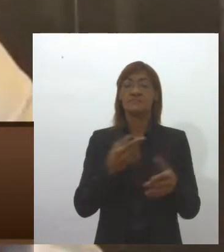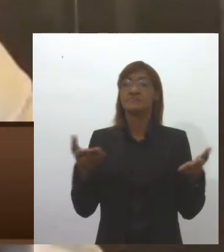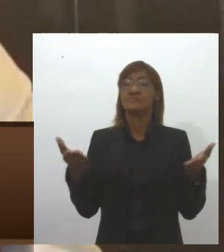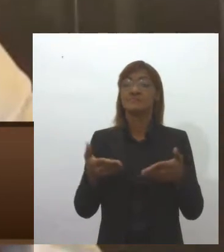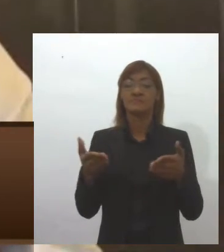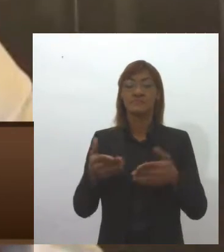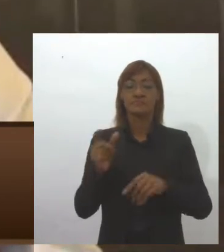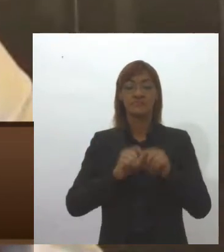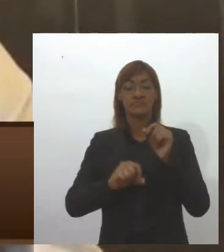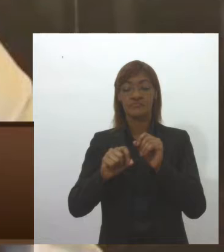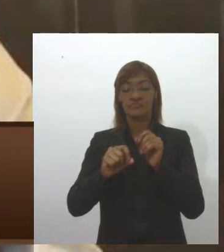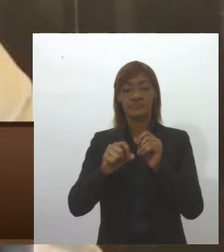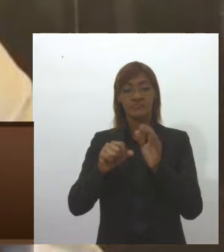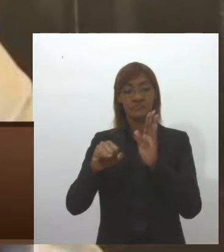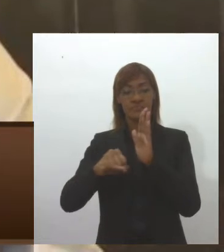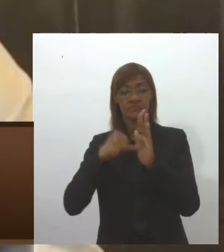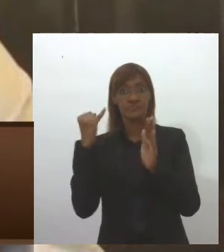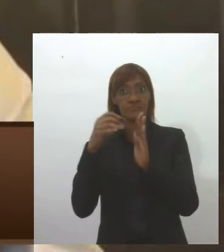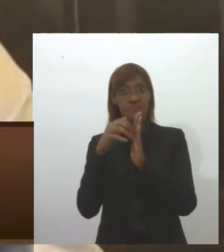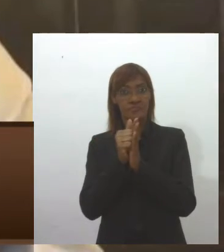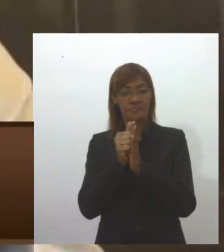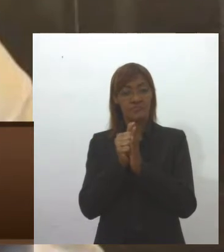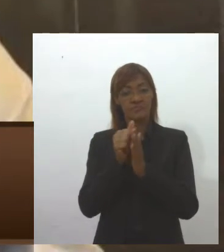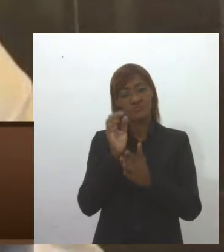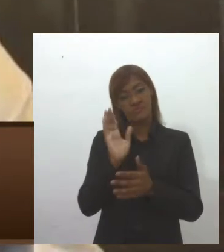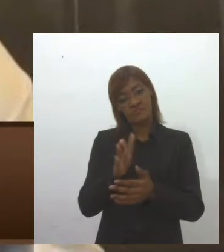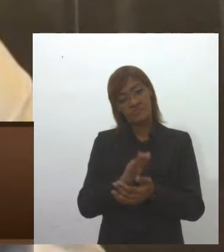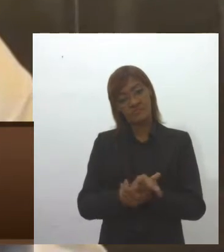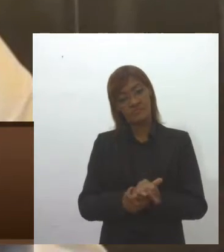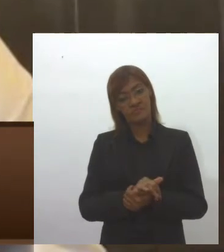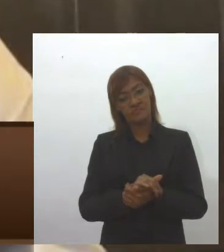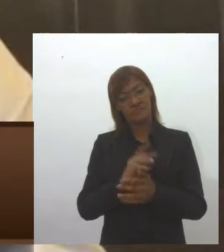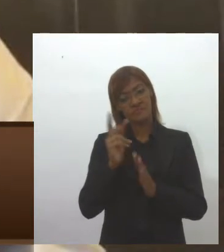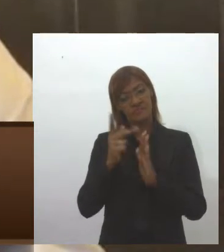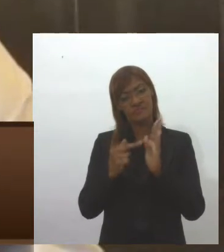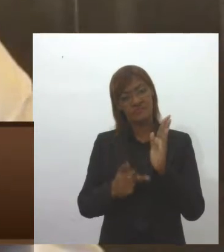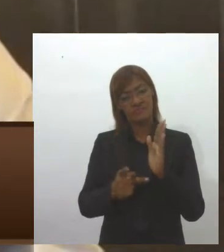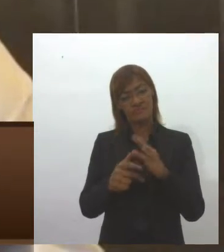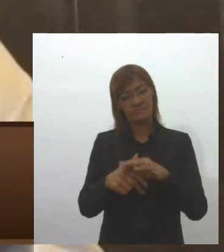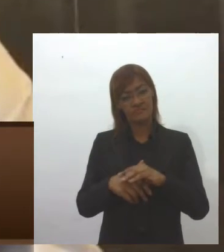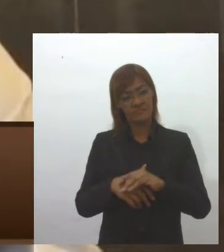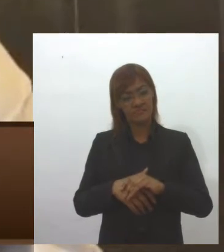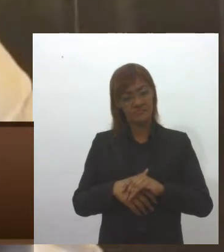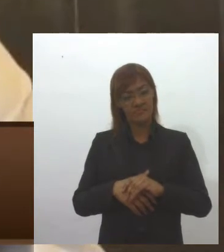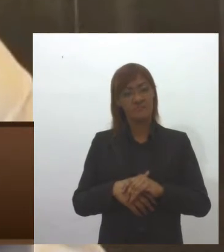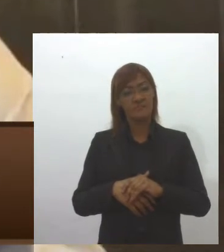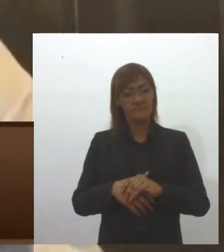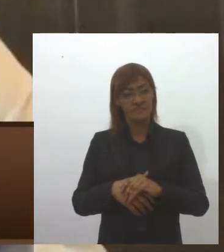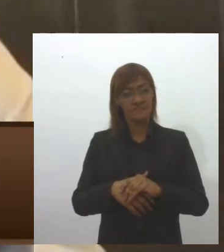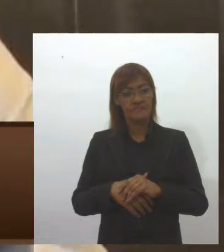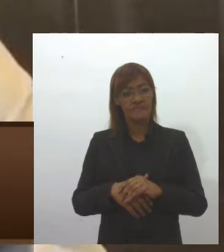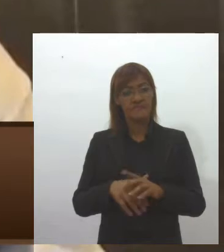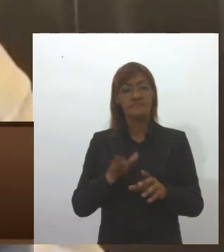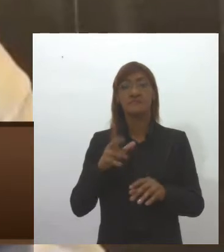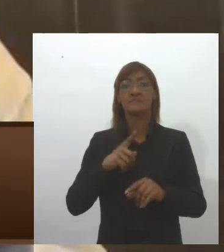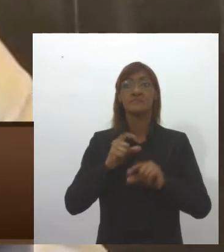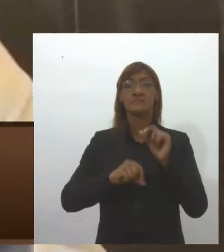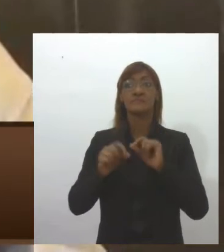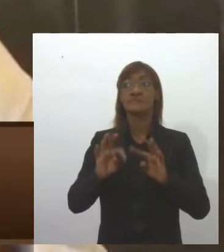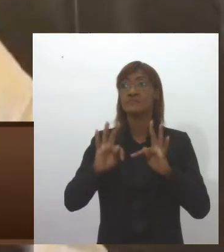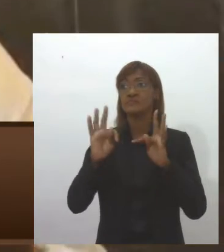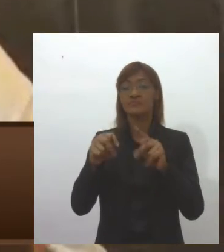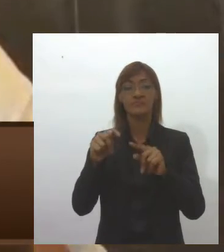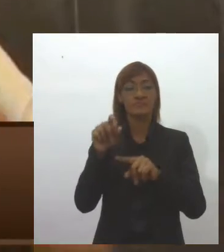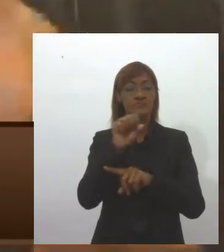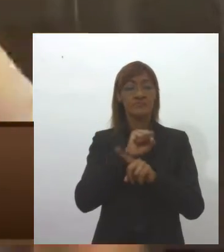a assinatura, né, desse termo de fomento, que é o do projeto. Contou com a participação inédita praticamente de todos os associados da